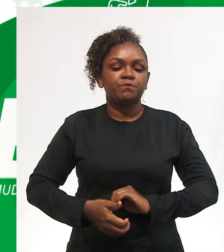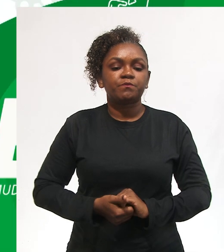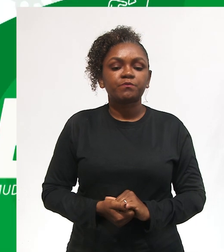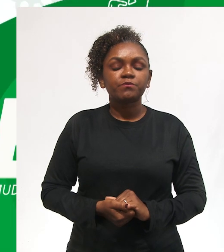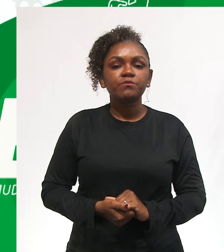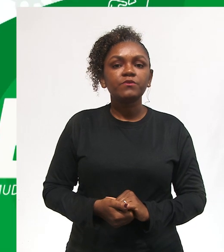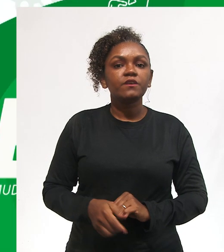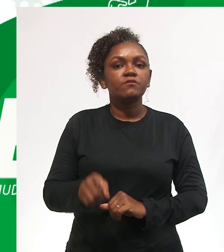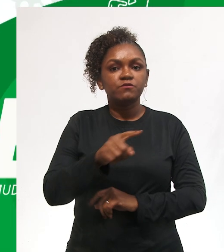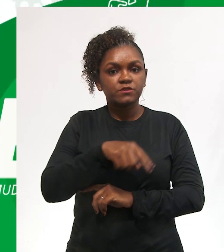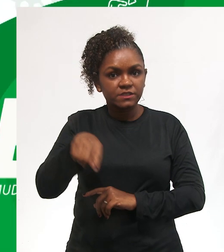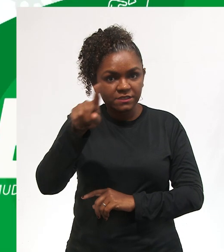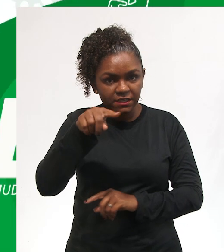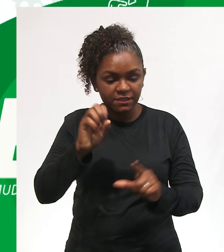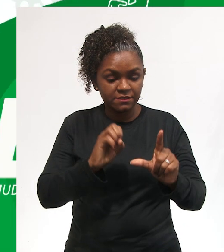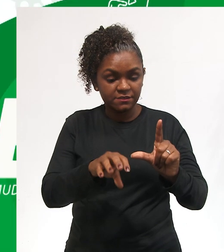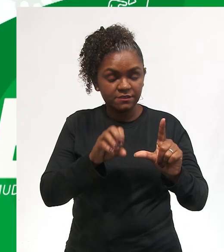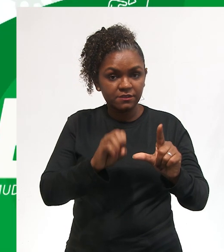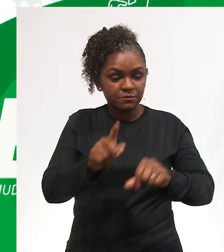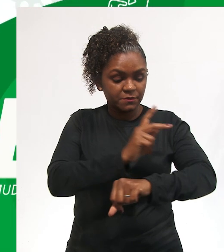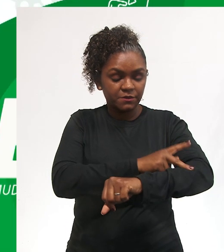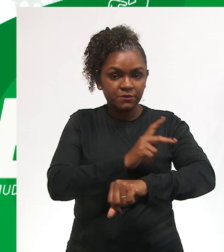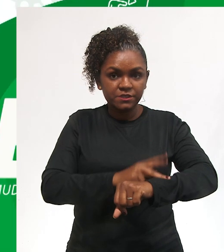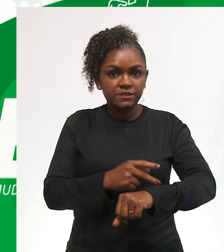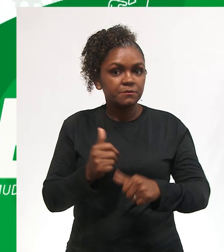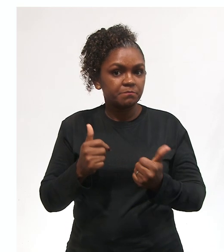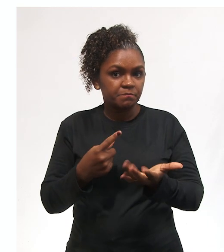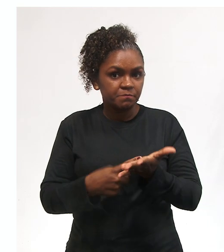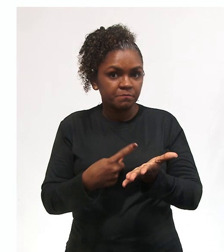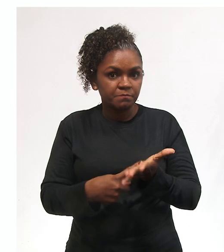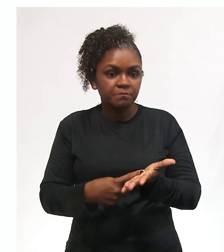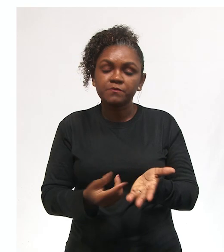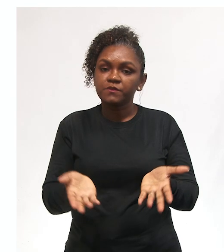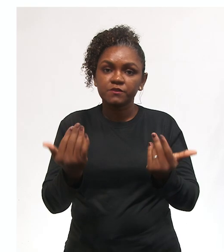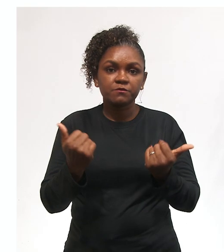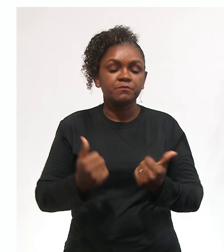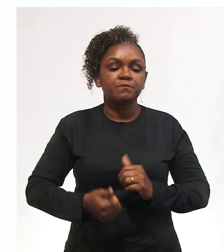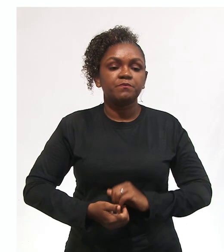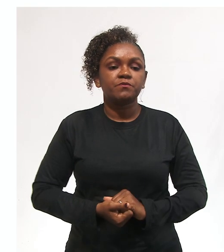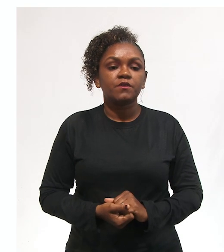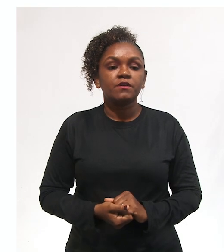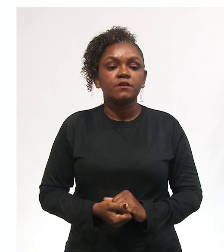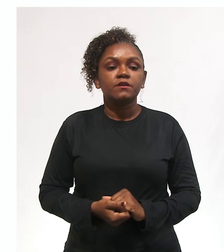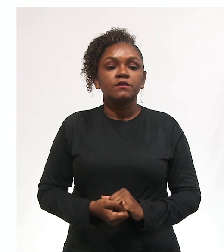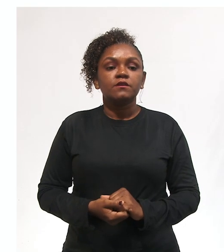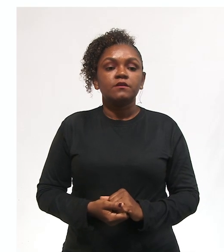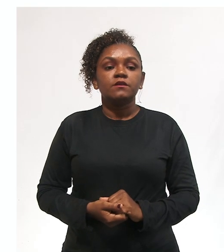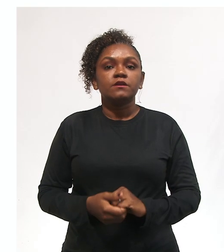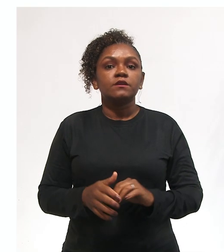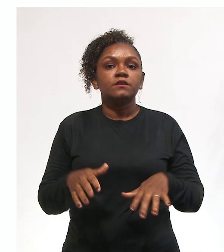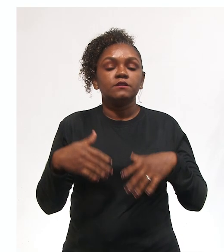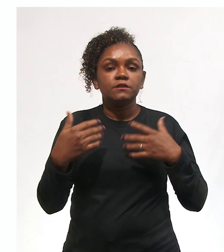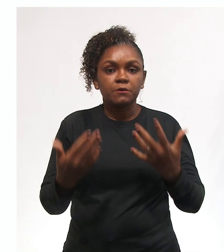vocês que são da licenciatura aí em Pedagogia, combinado? Então vamos lá. Pessoal, vamos falar do